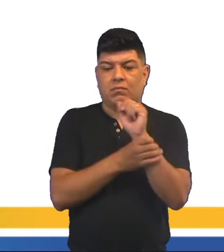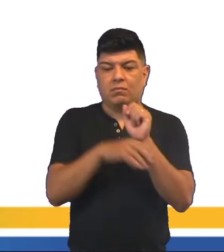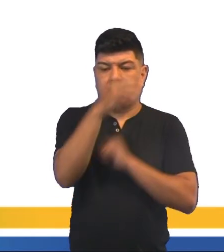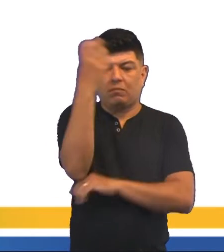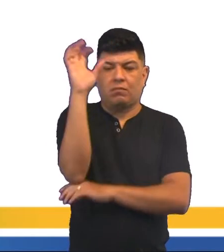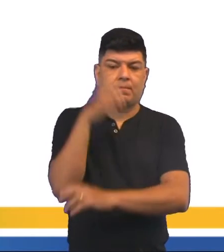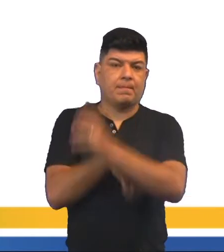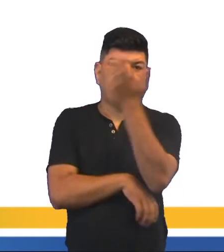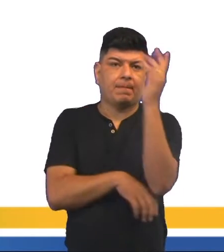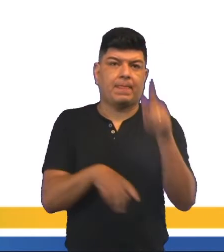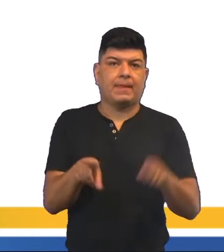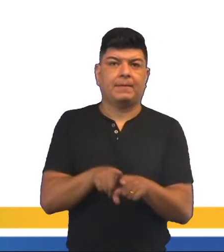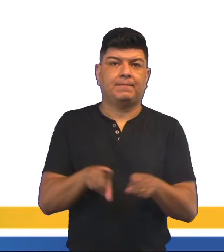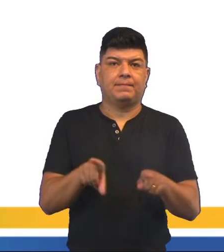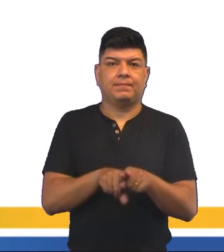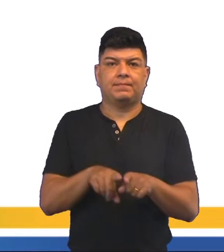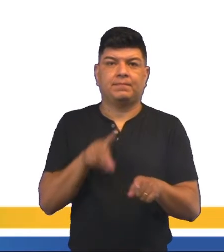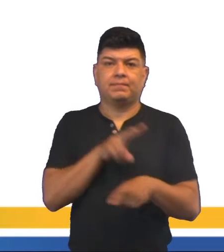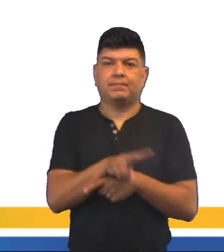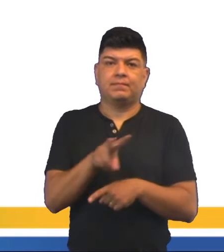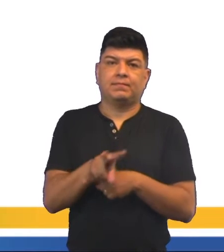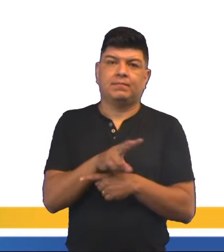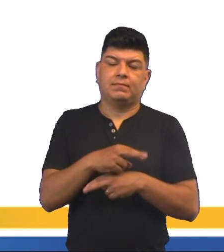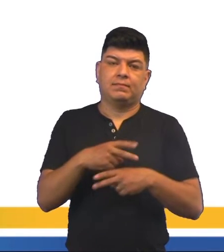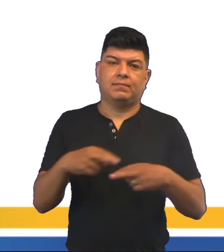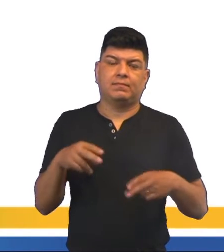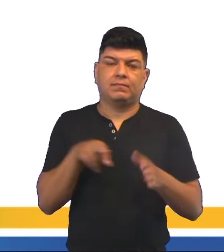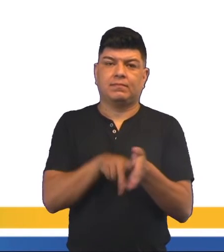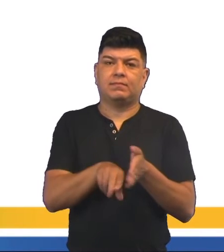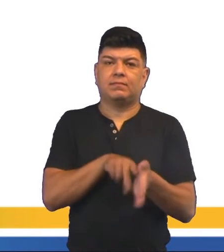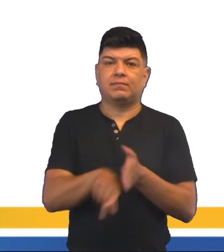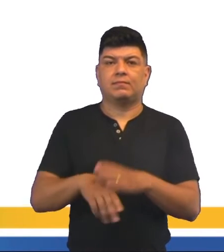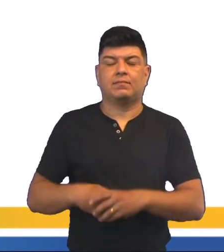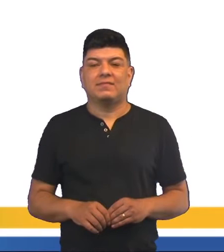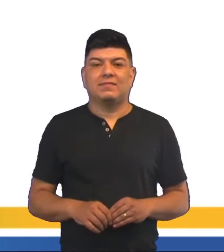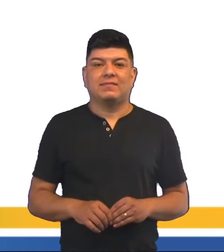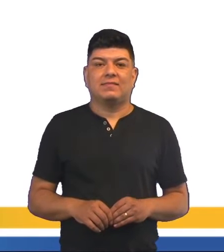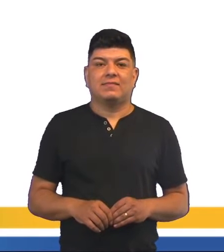da natureza e na manutenção da diversidade biológica.